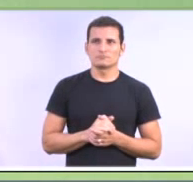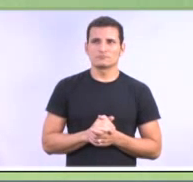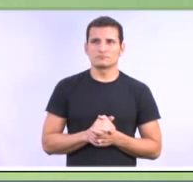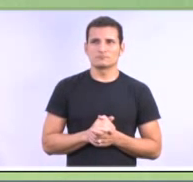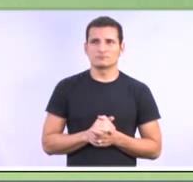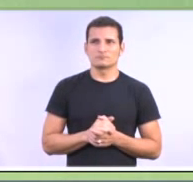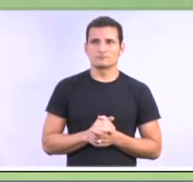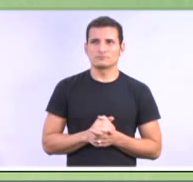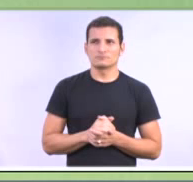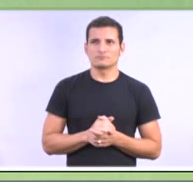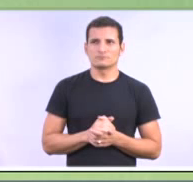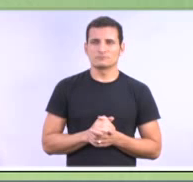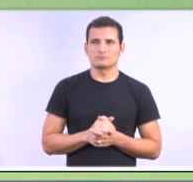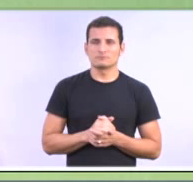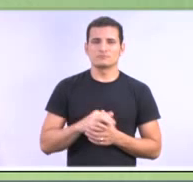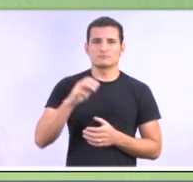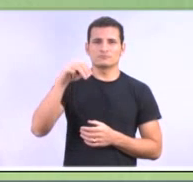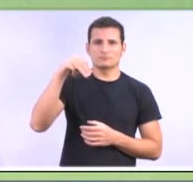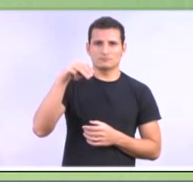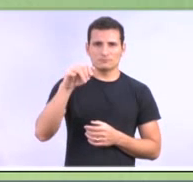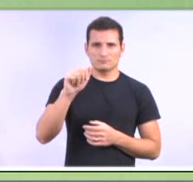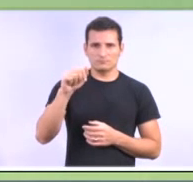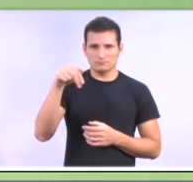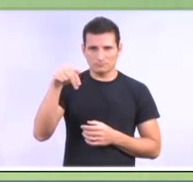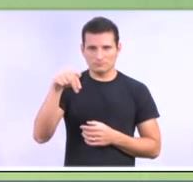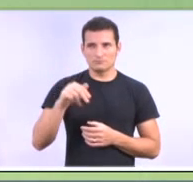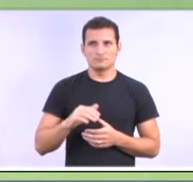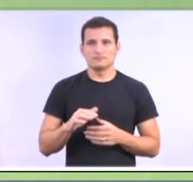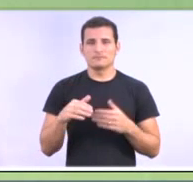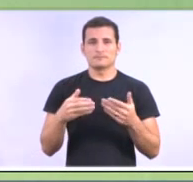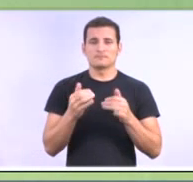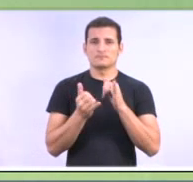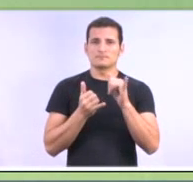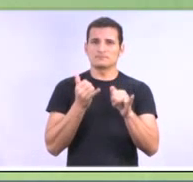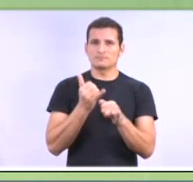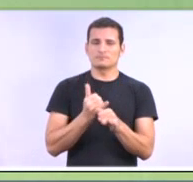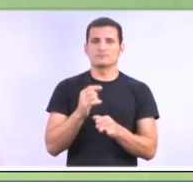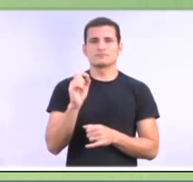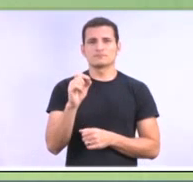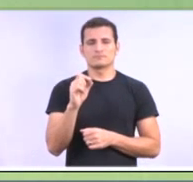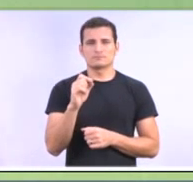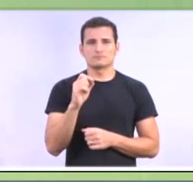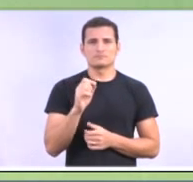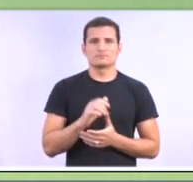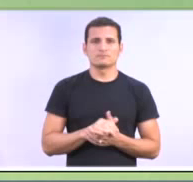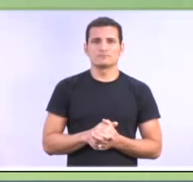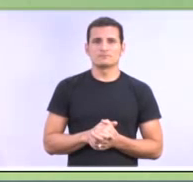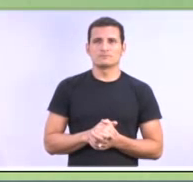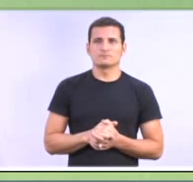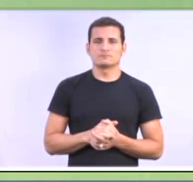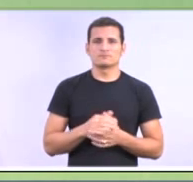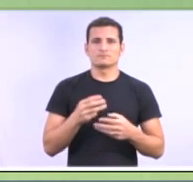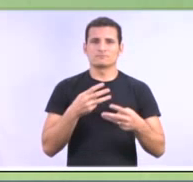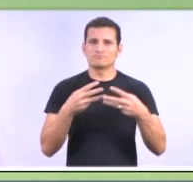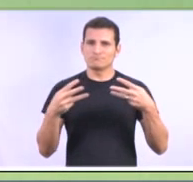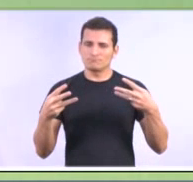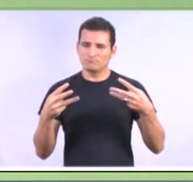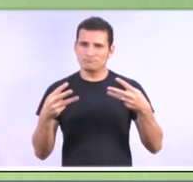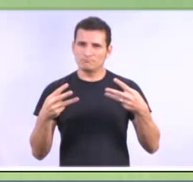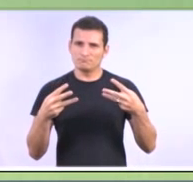comunicação de uma MAN, enfim. Então, a internet é o quê? Internet Work, rede